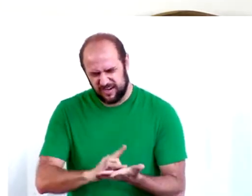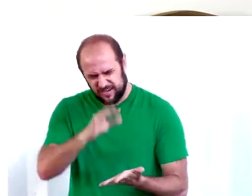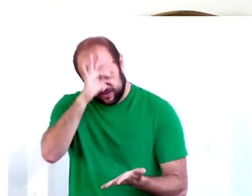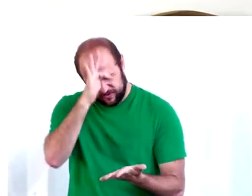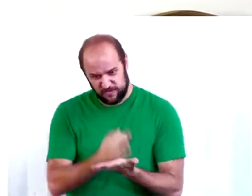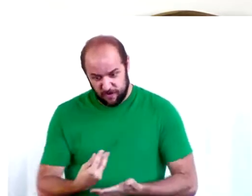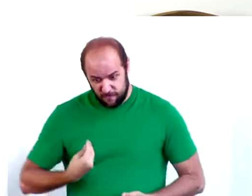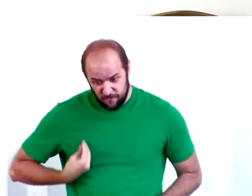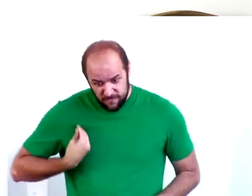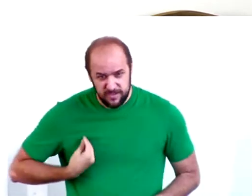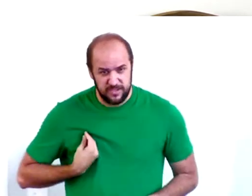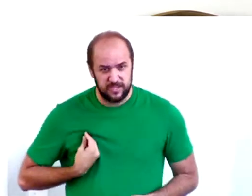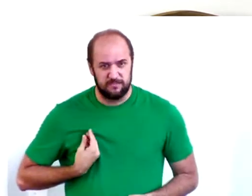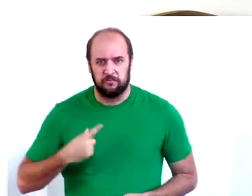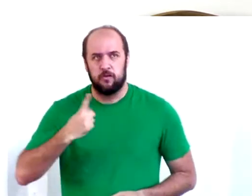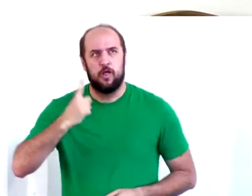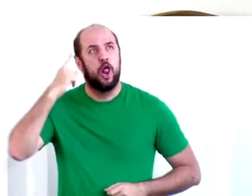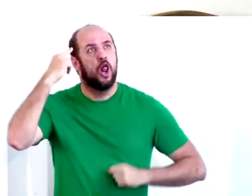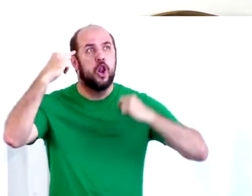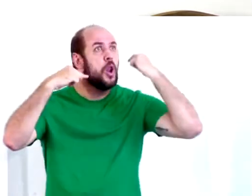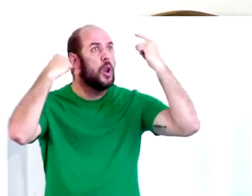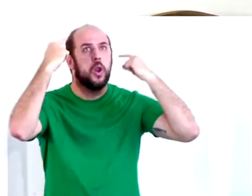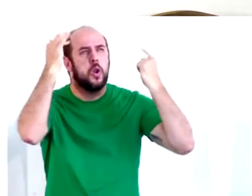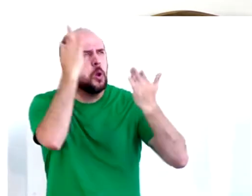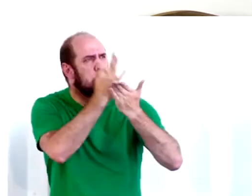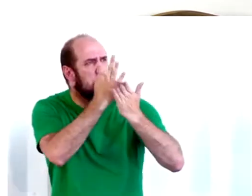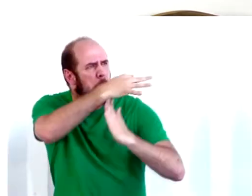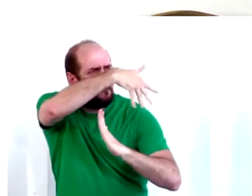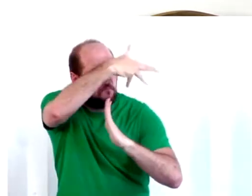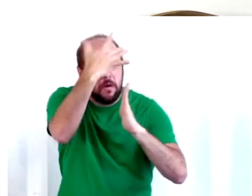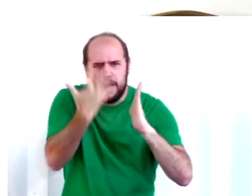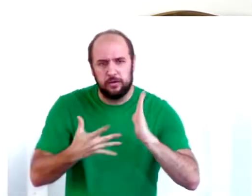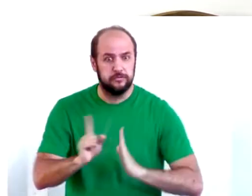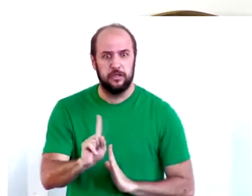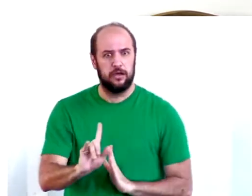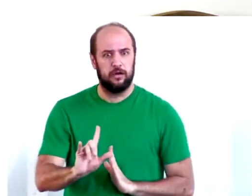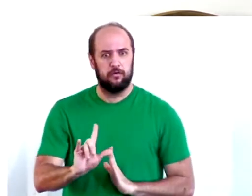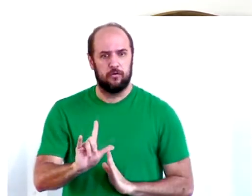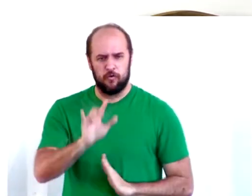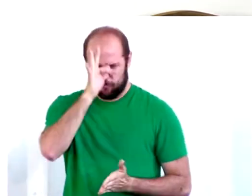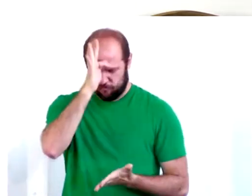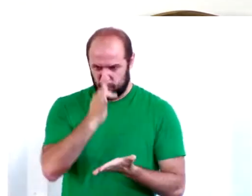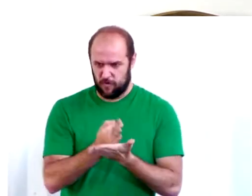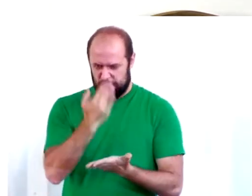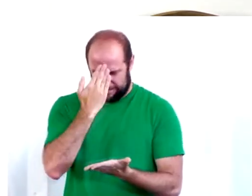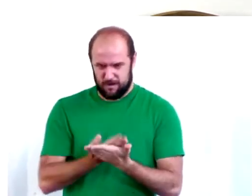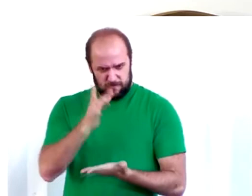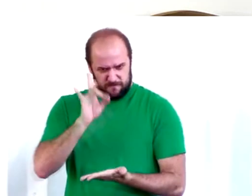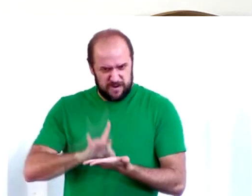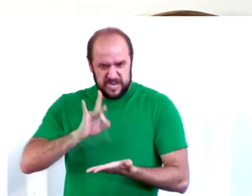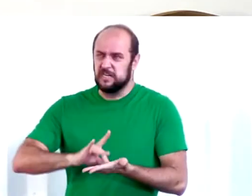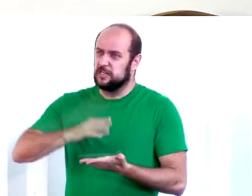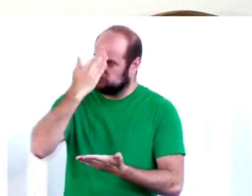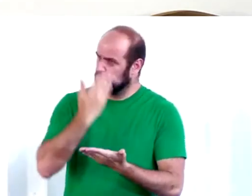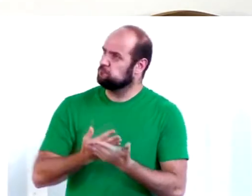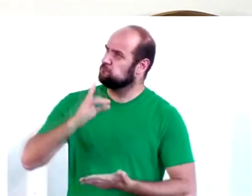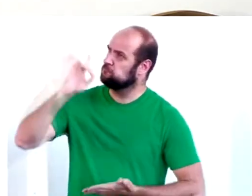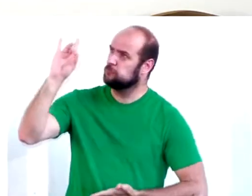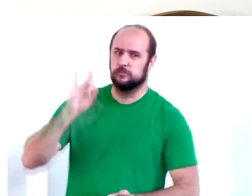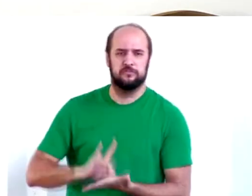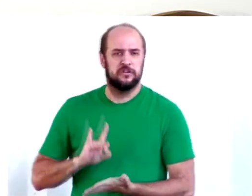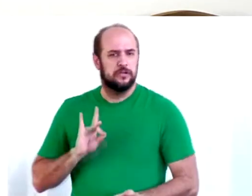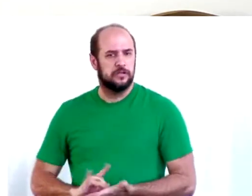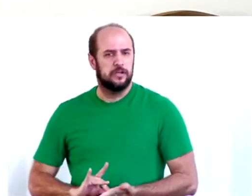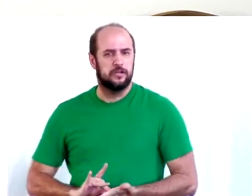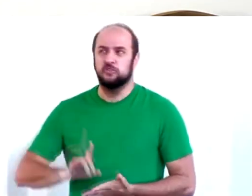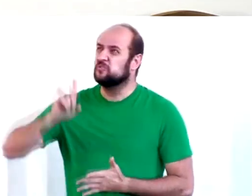não uma fé psicodélica, uma fé mística, não crendo no nada, mas crendo no Deus verdadeiro, que age